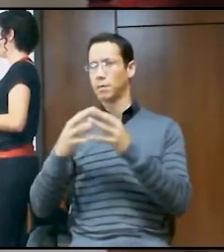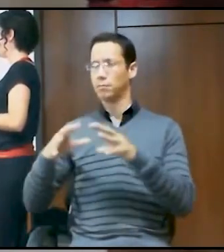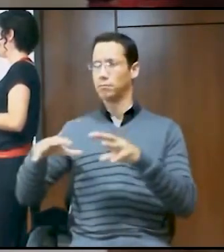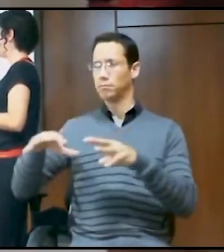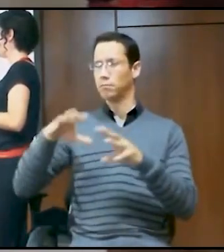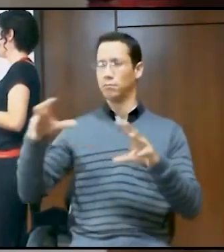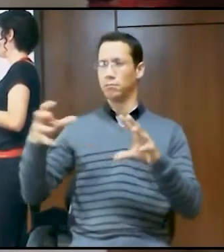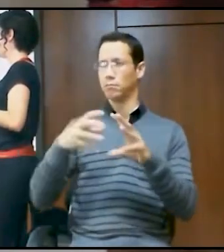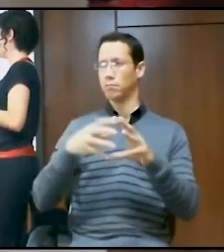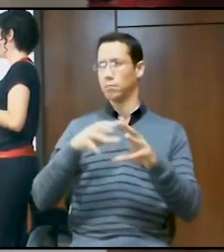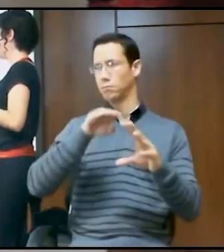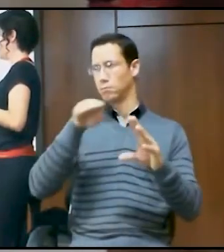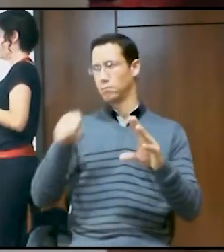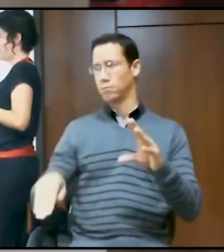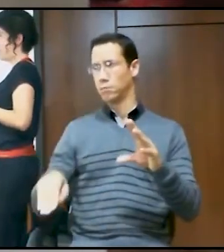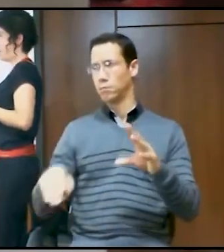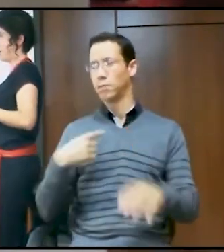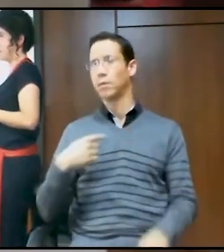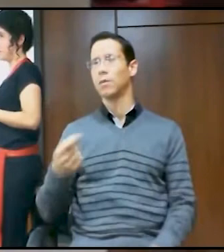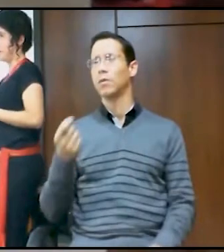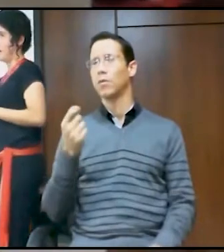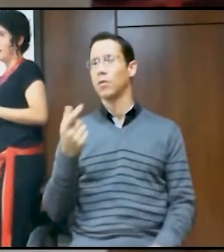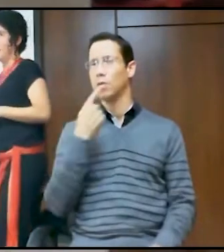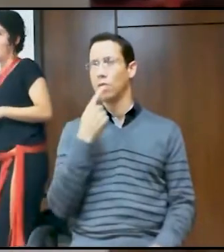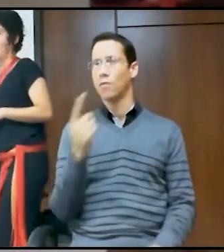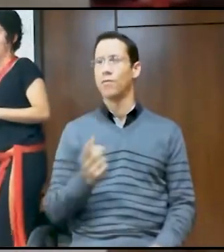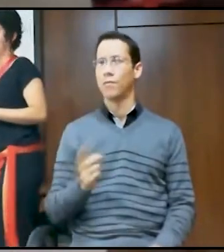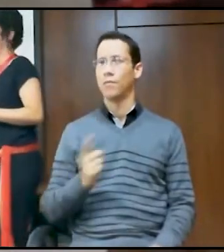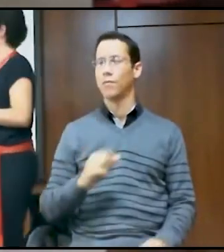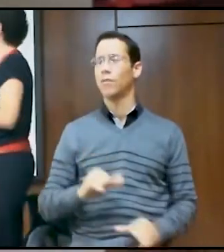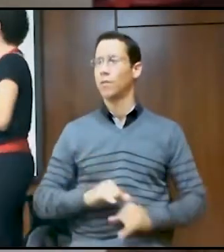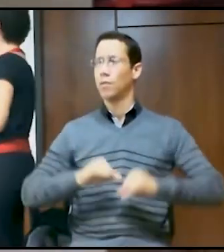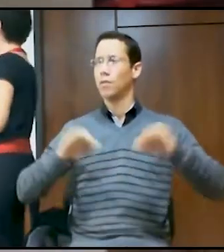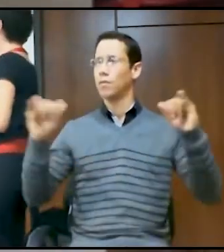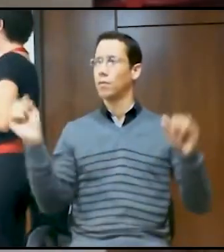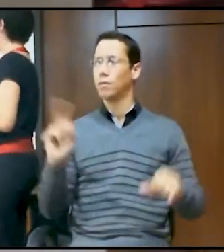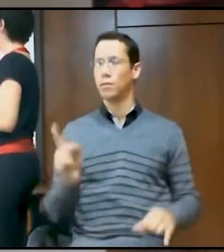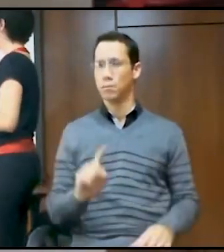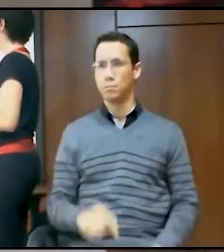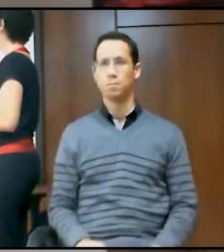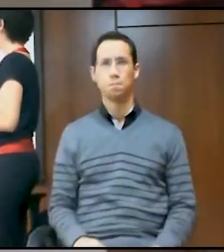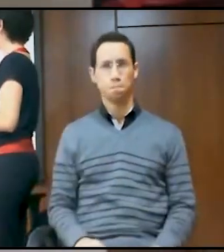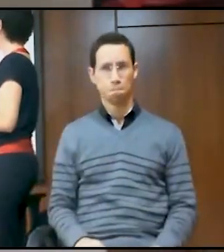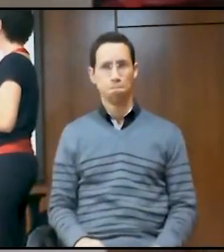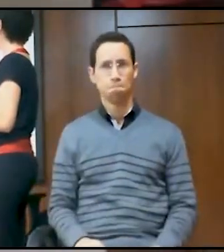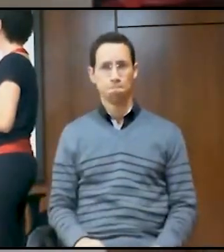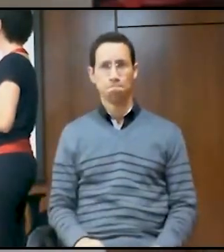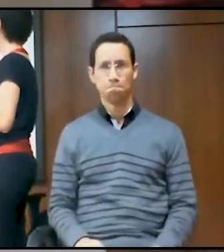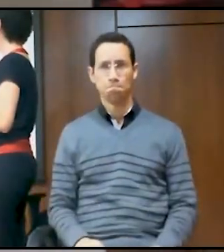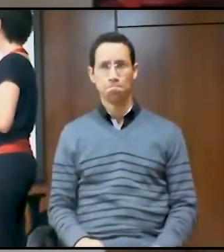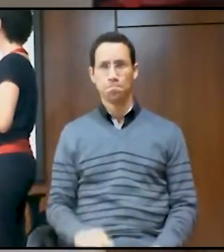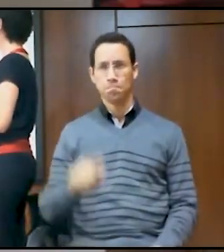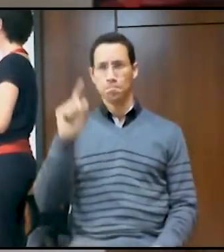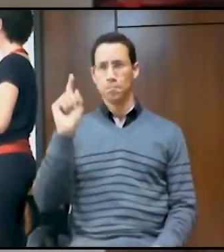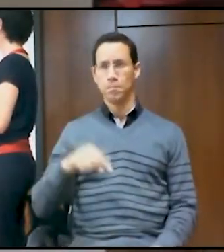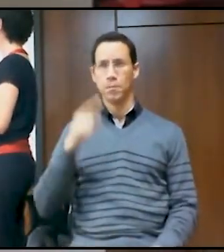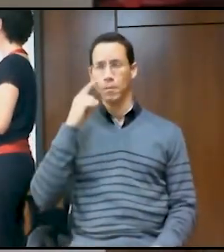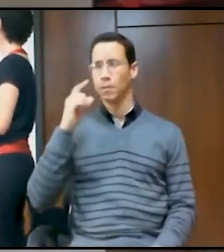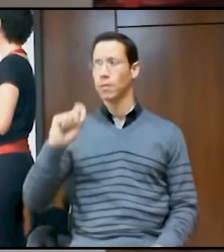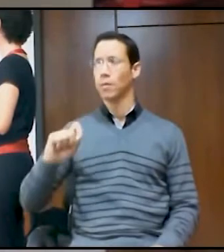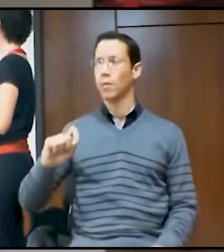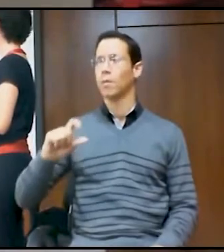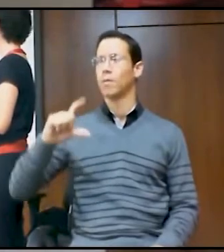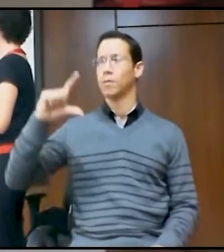daqui quase nunca é falado. Quer dizer, que é o grande aumento do